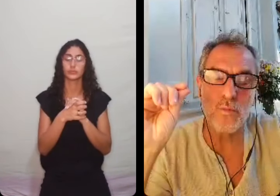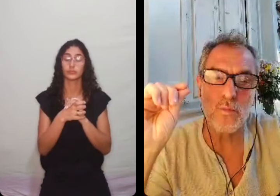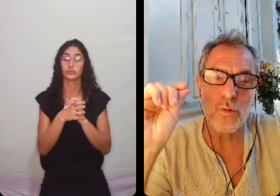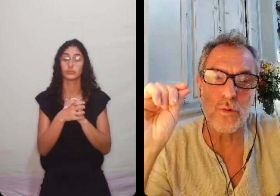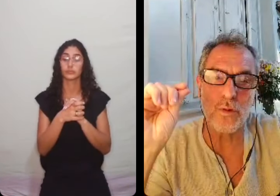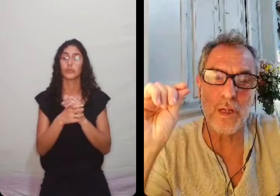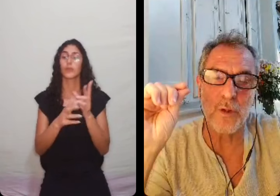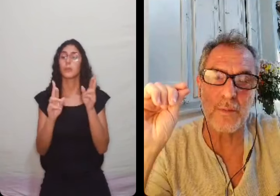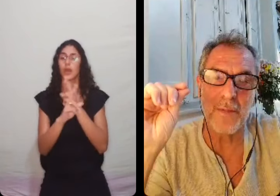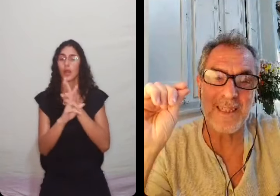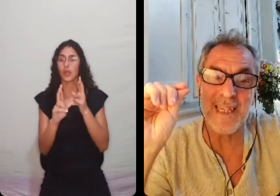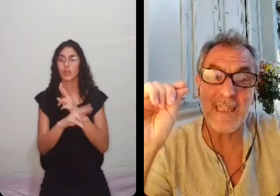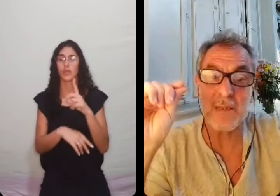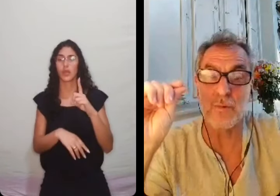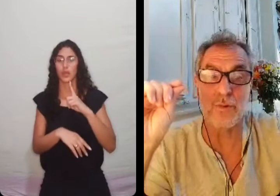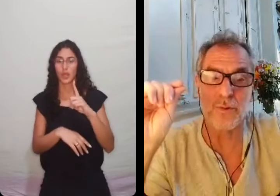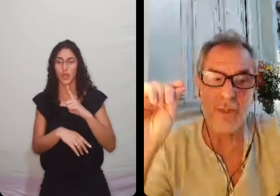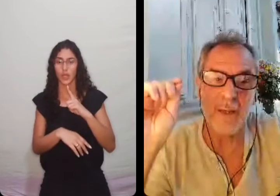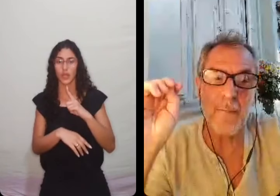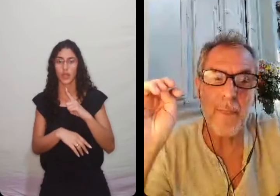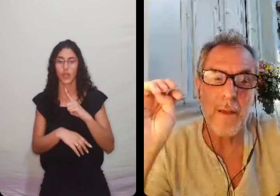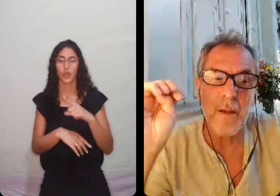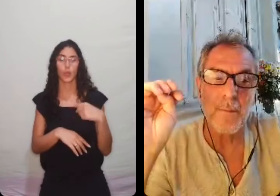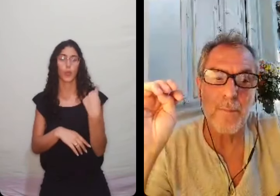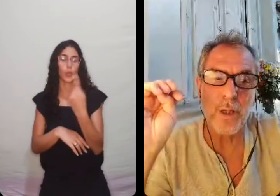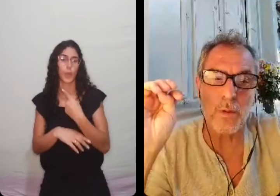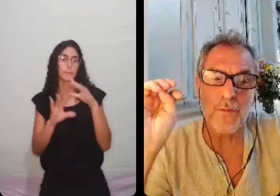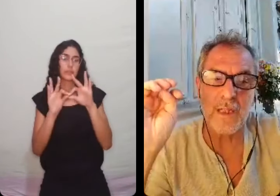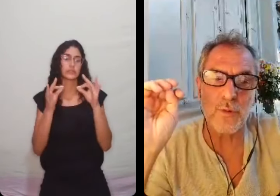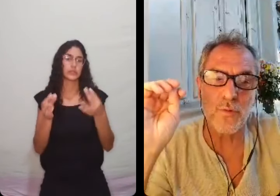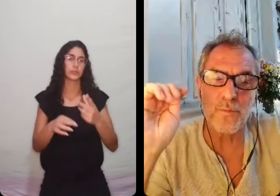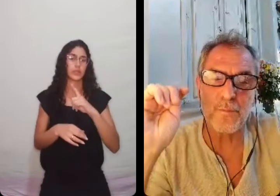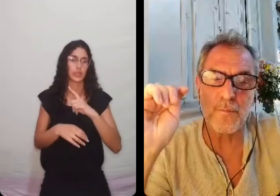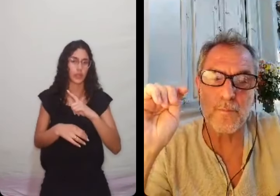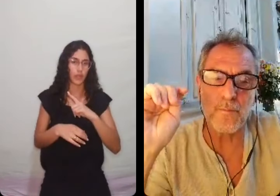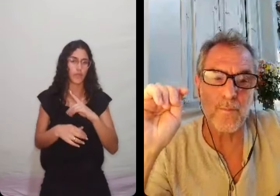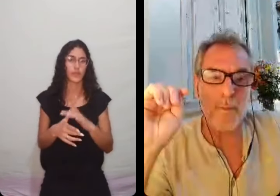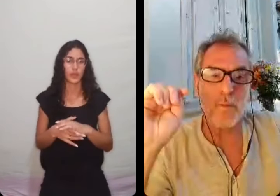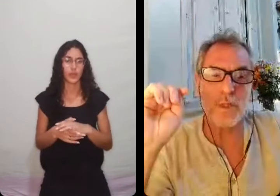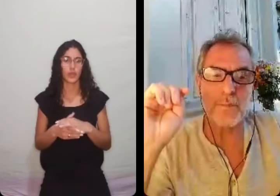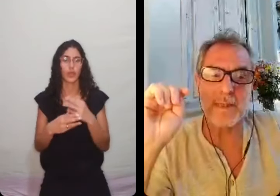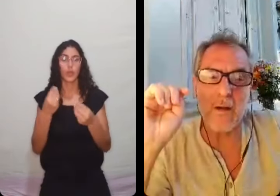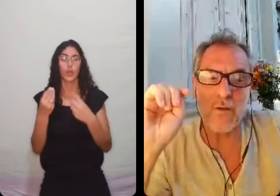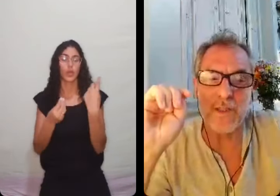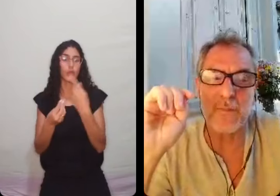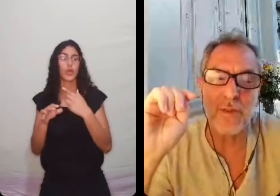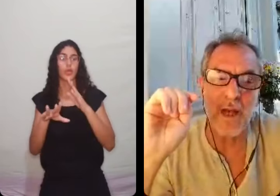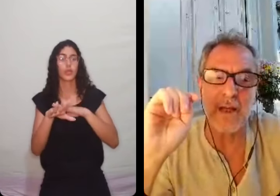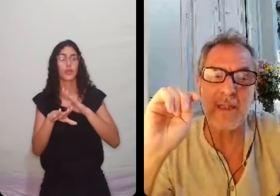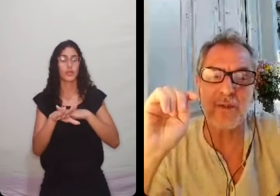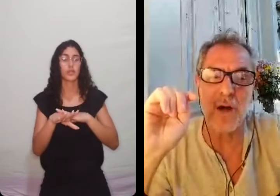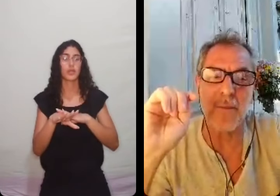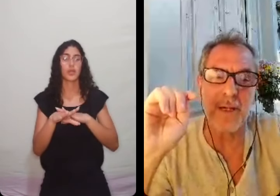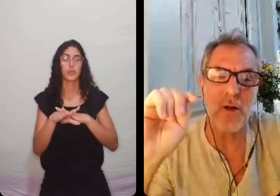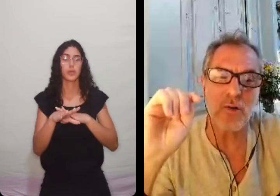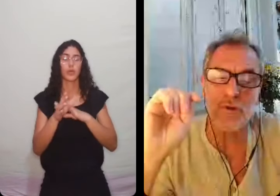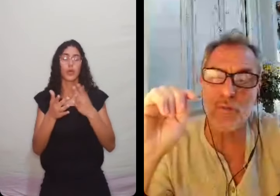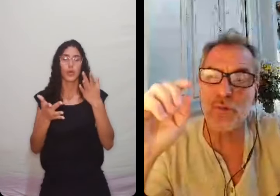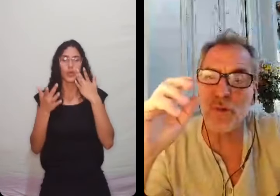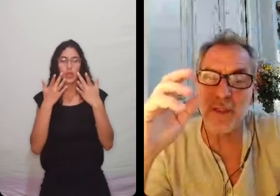nossos temores mais íntimos. Porque quando fazemos um espetáculo, fazemos isso,